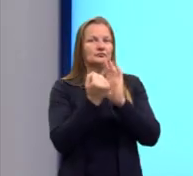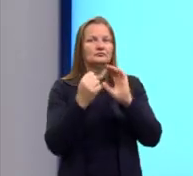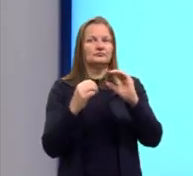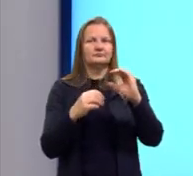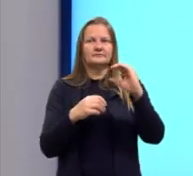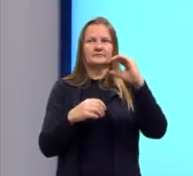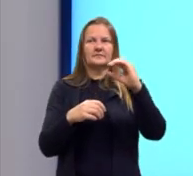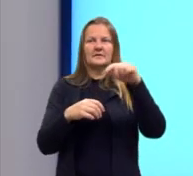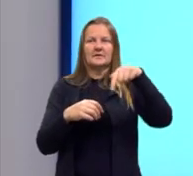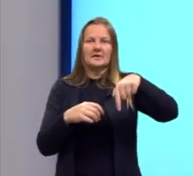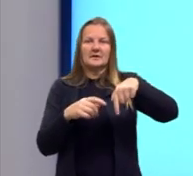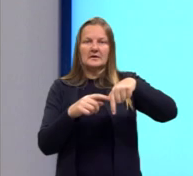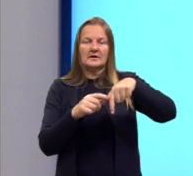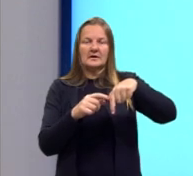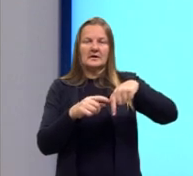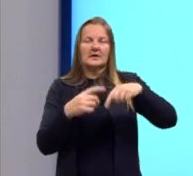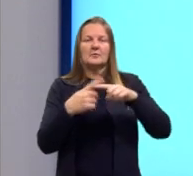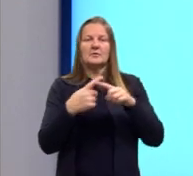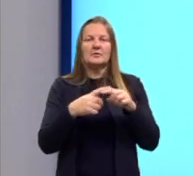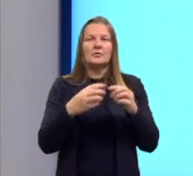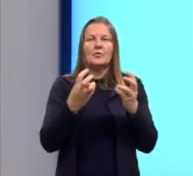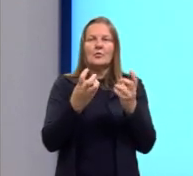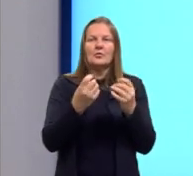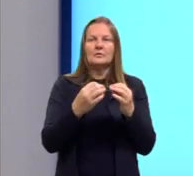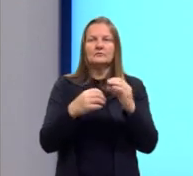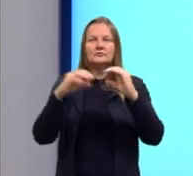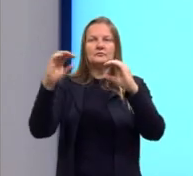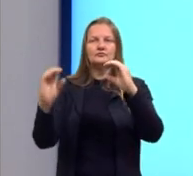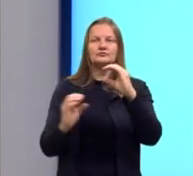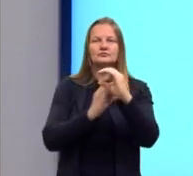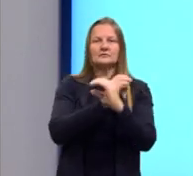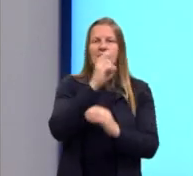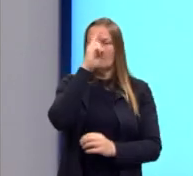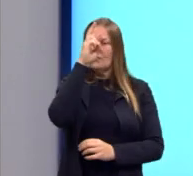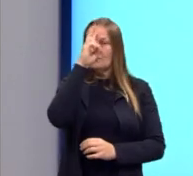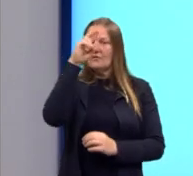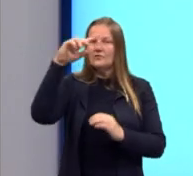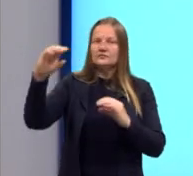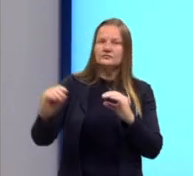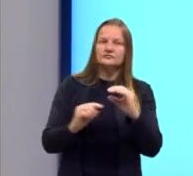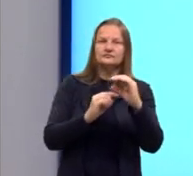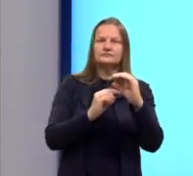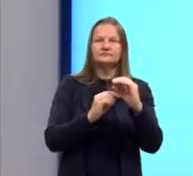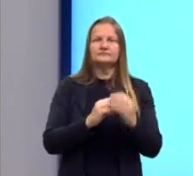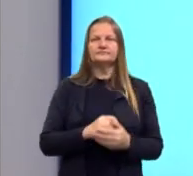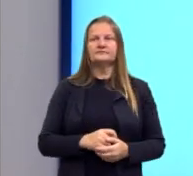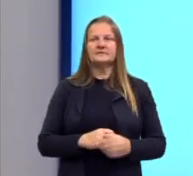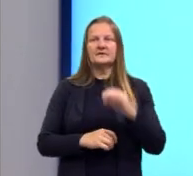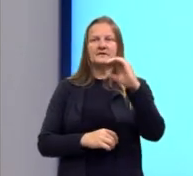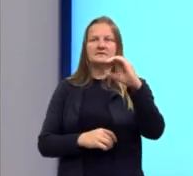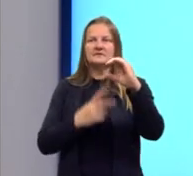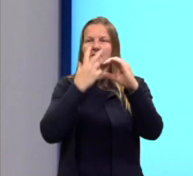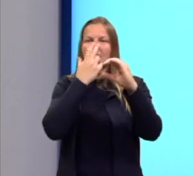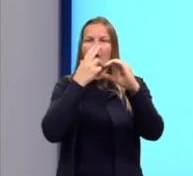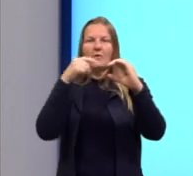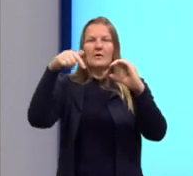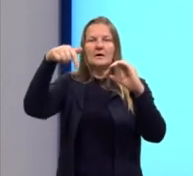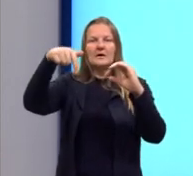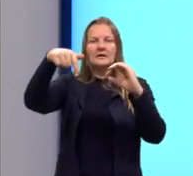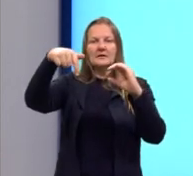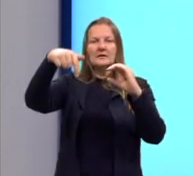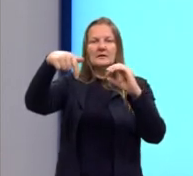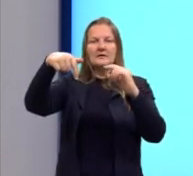na carga Mas se a gente não é passar essa atenção aqui ela está multiplicando se ela passar dividindo a gente vai ter o quê